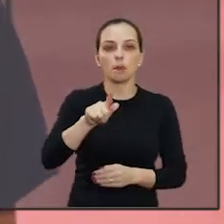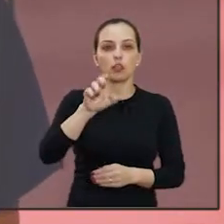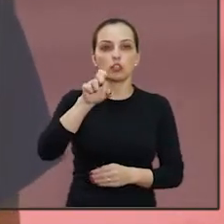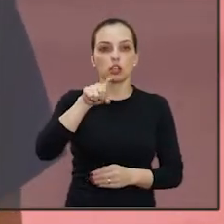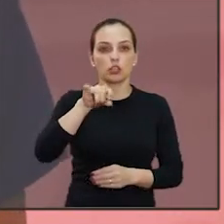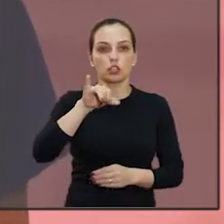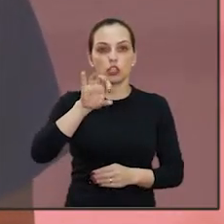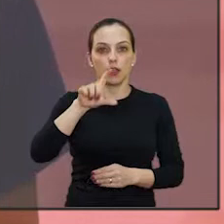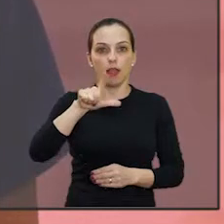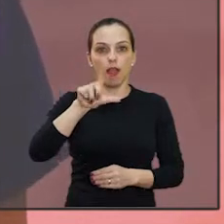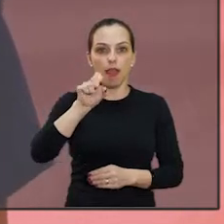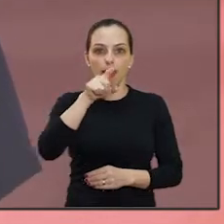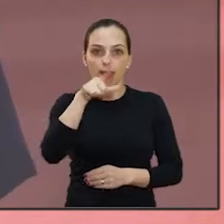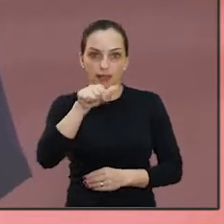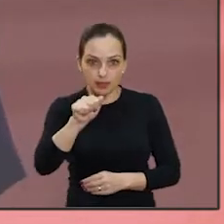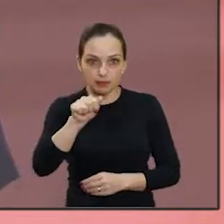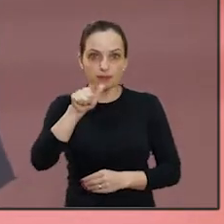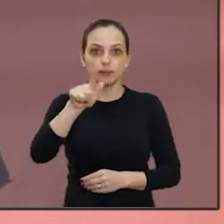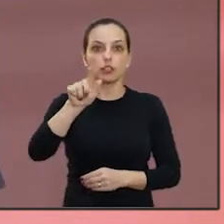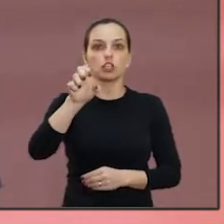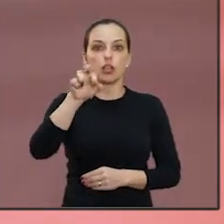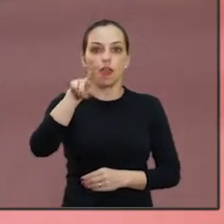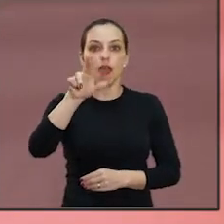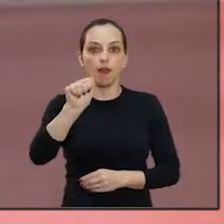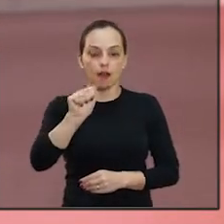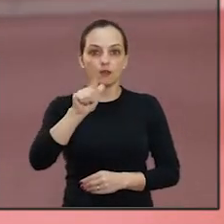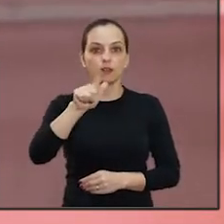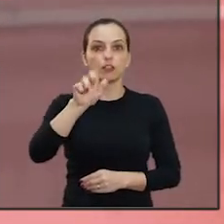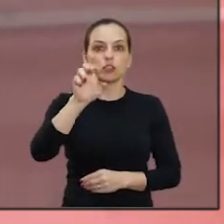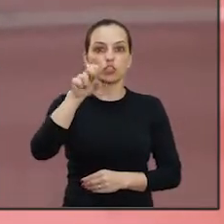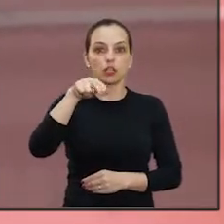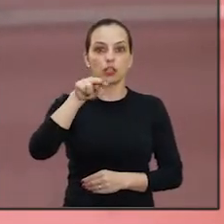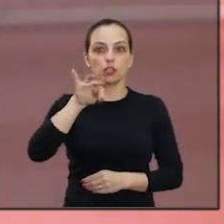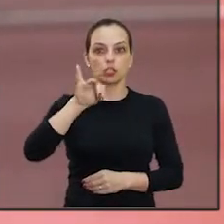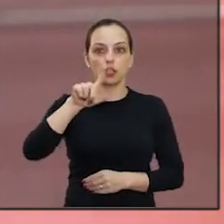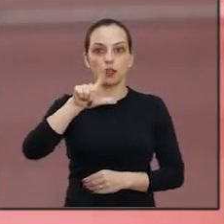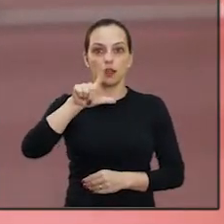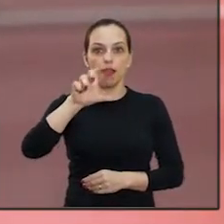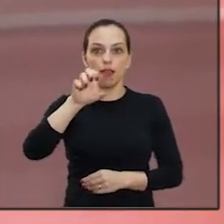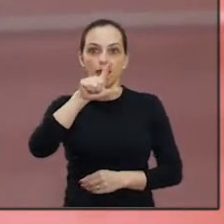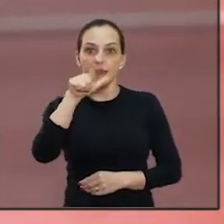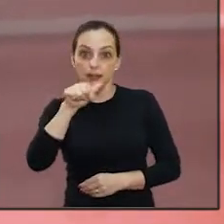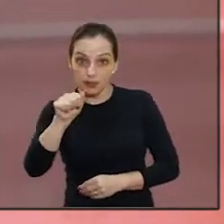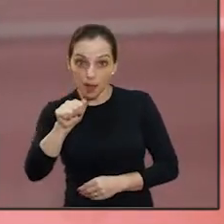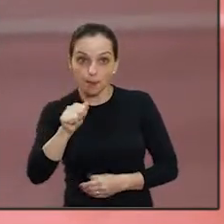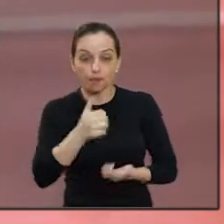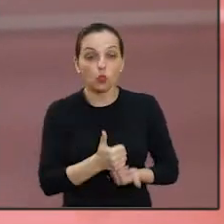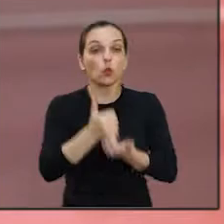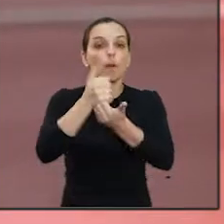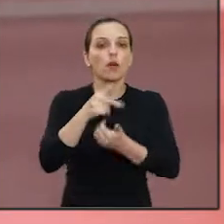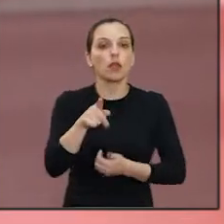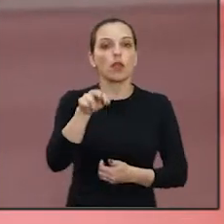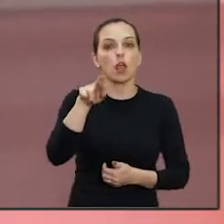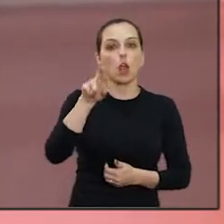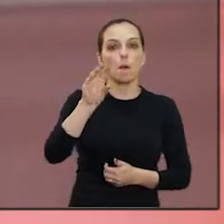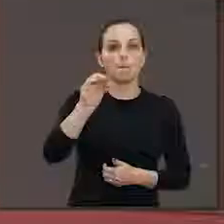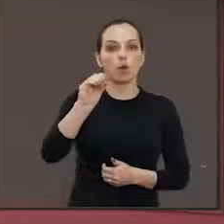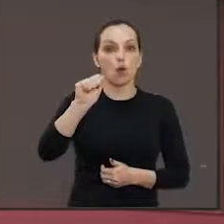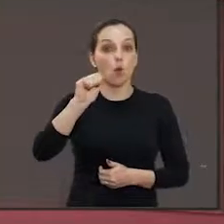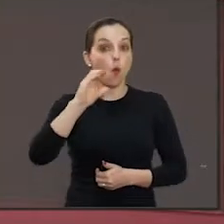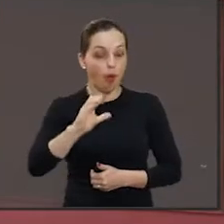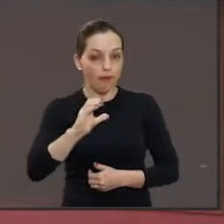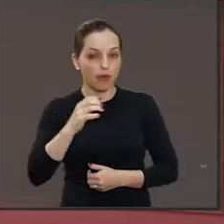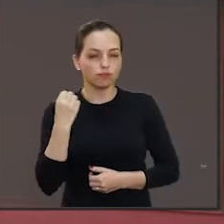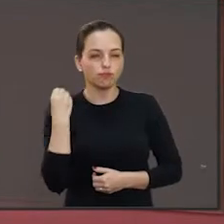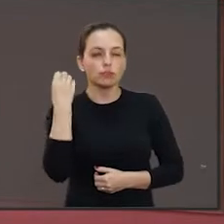forte. A gente fez uma apresentação por Araraquara e por toda a região, pelo PROAC,